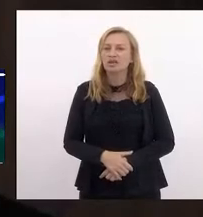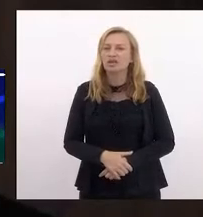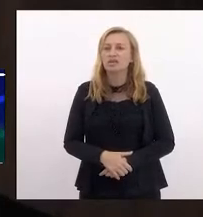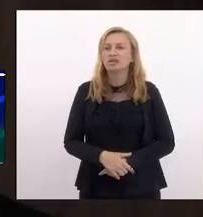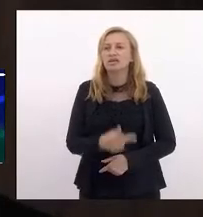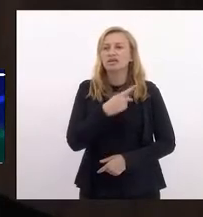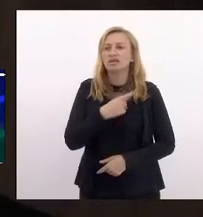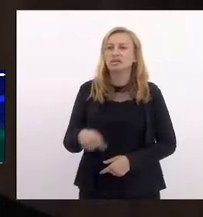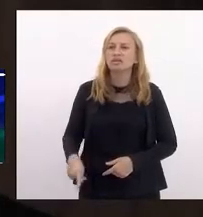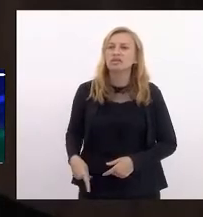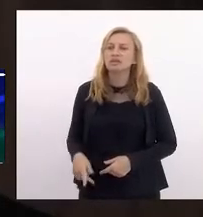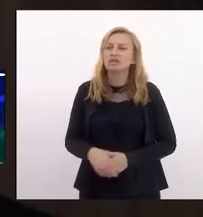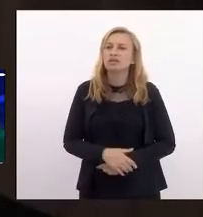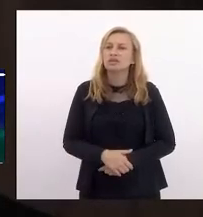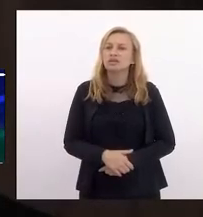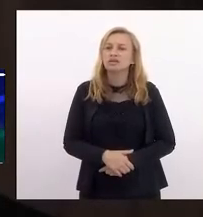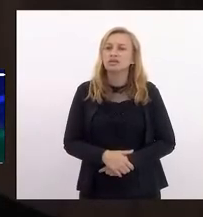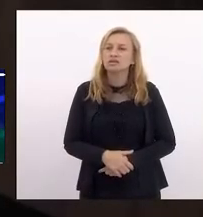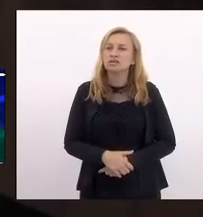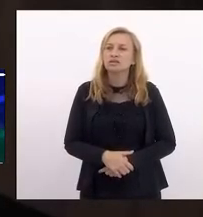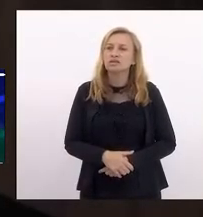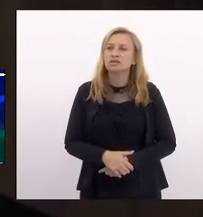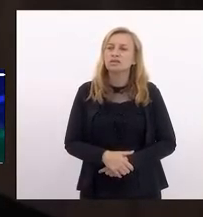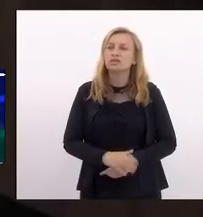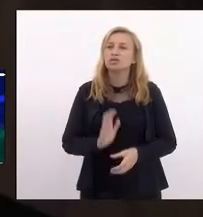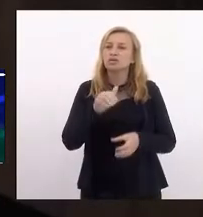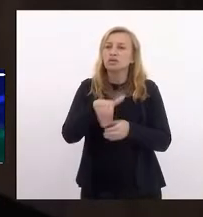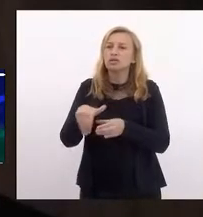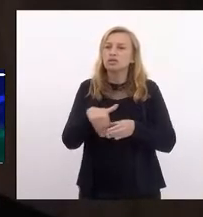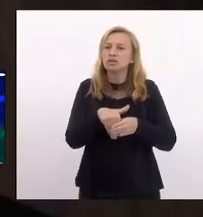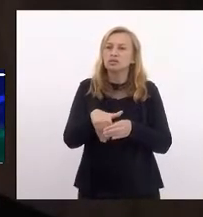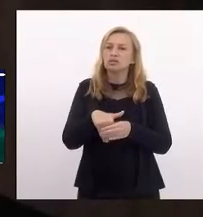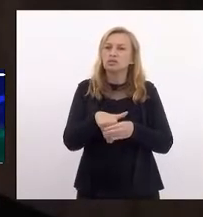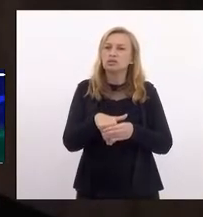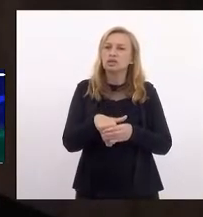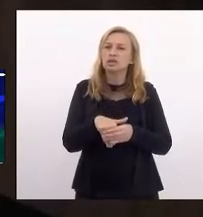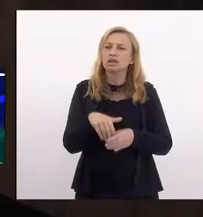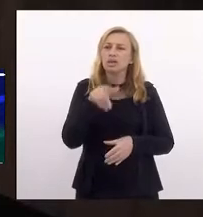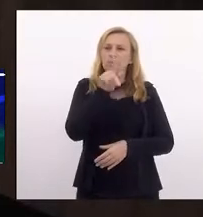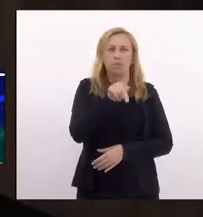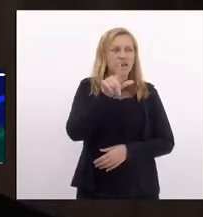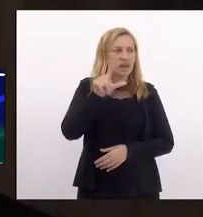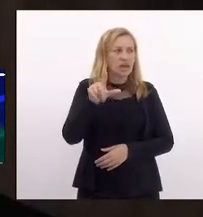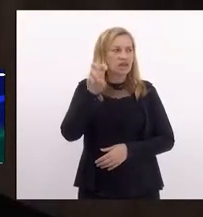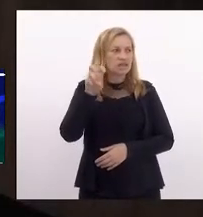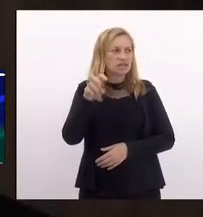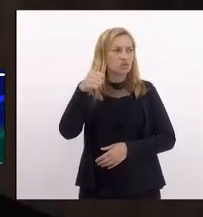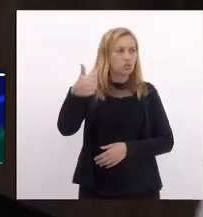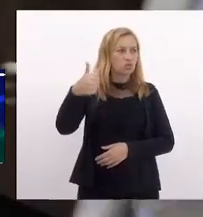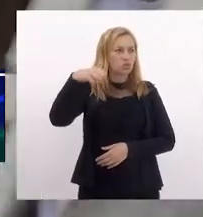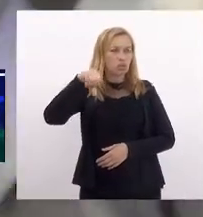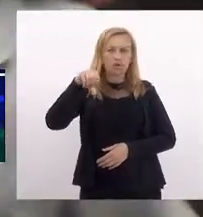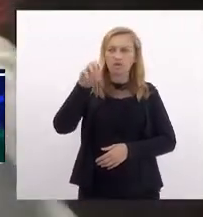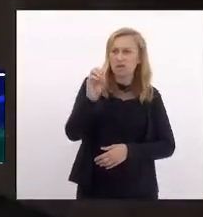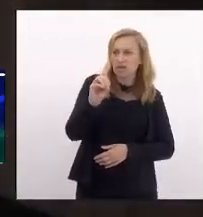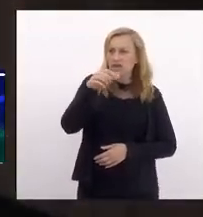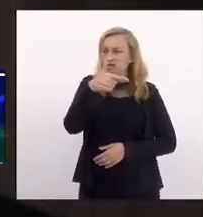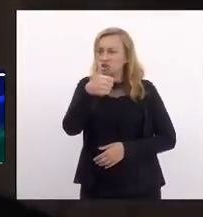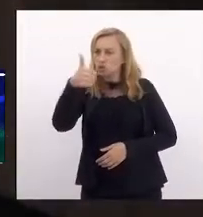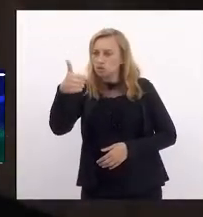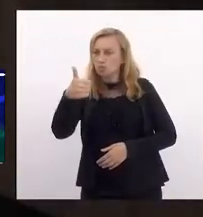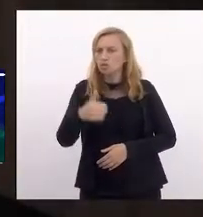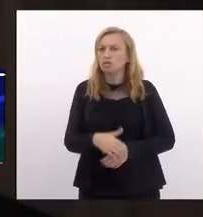o presidente quando nós voltamos o Pele 51190 de